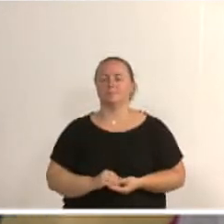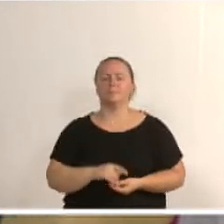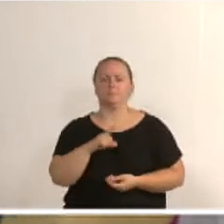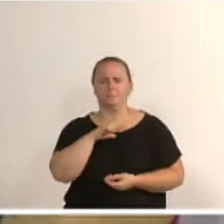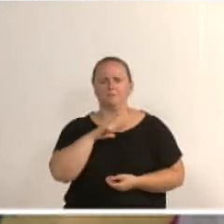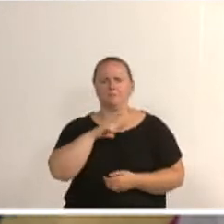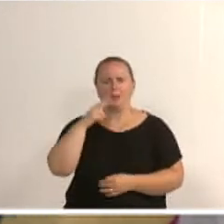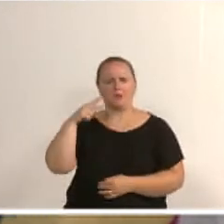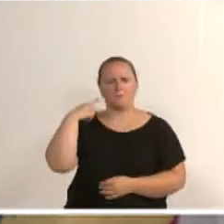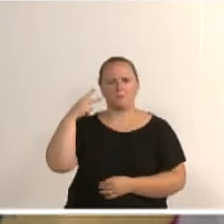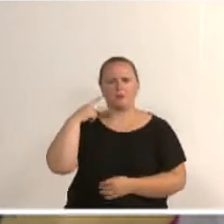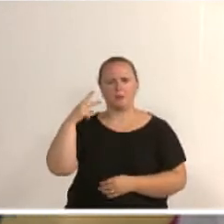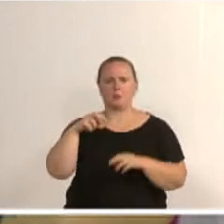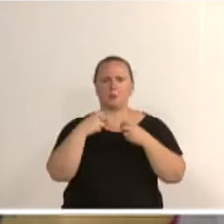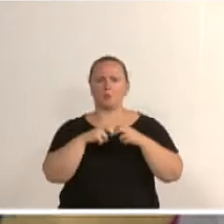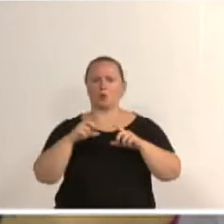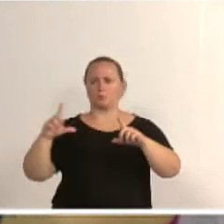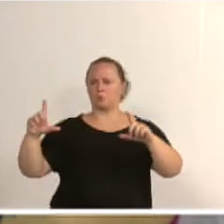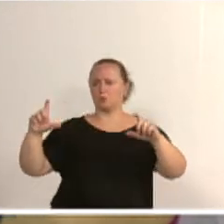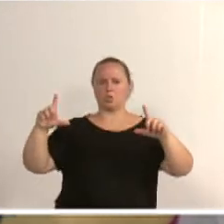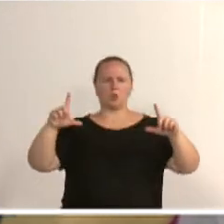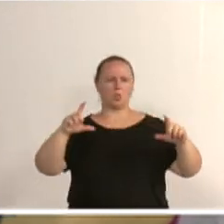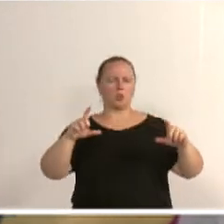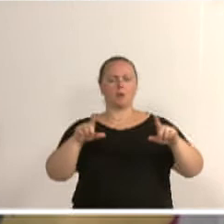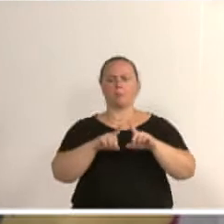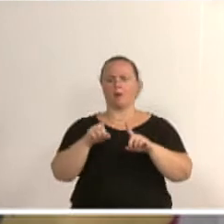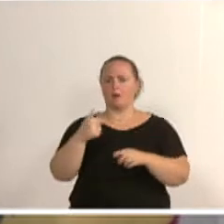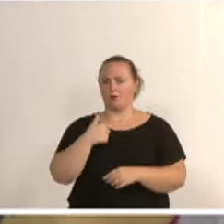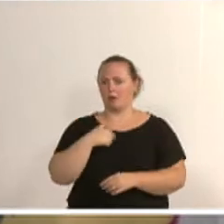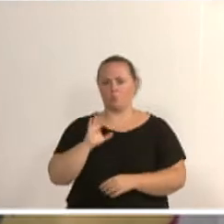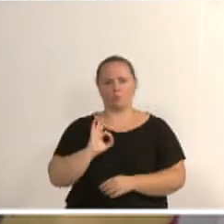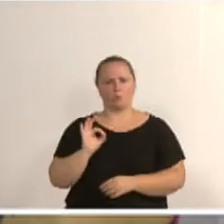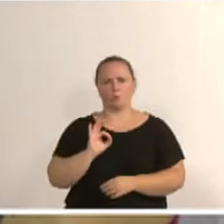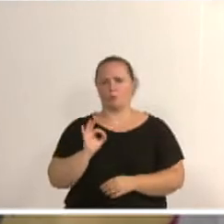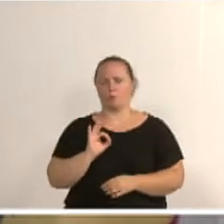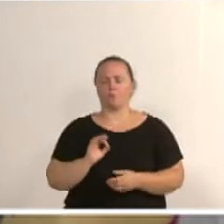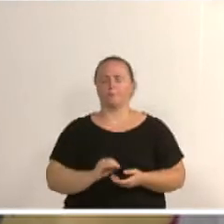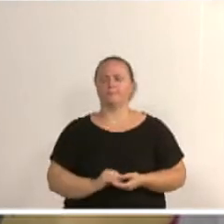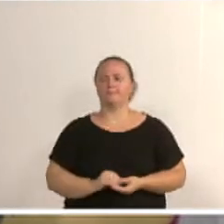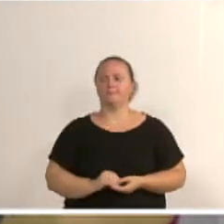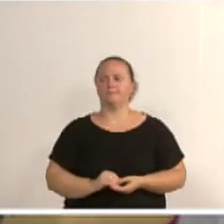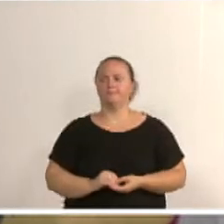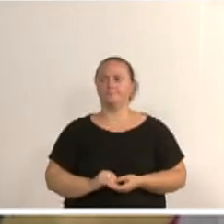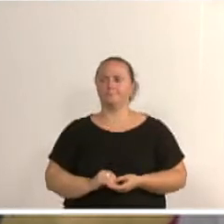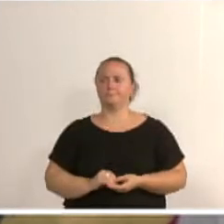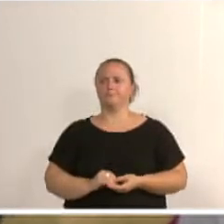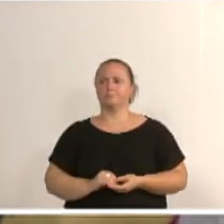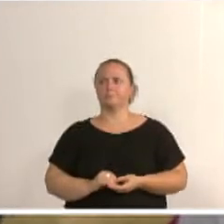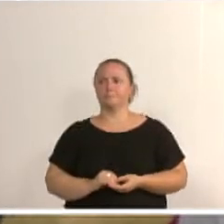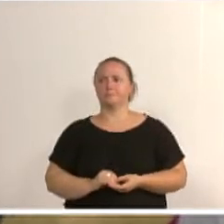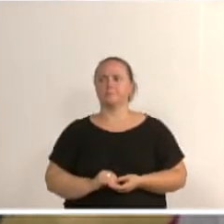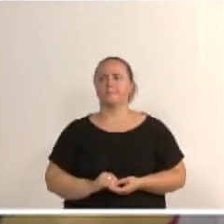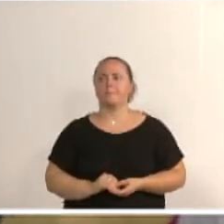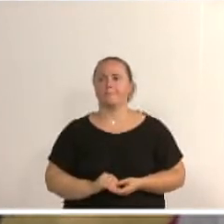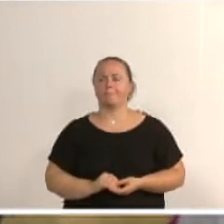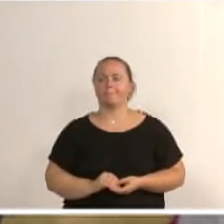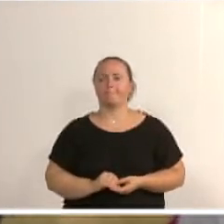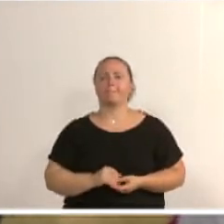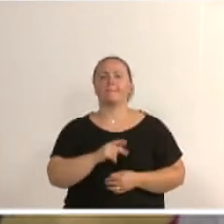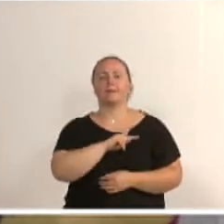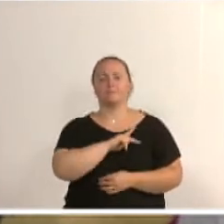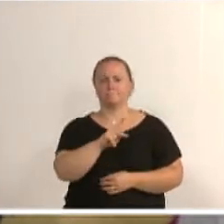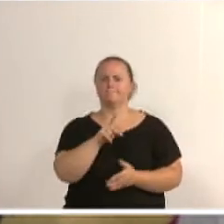dizer que pega ônibus, mas não é o meu caso. Dando sequência aqui sobre o assunto hoje do debate, presidente,